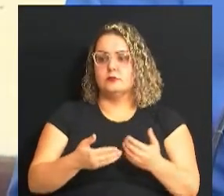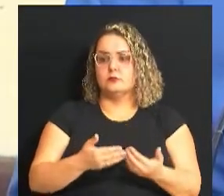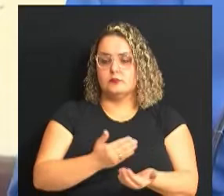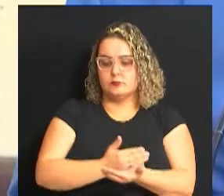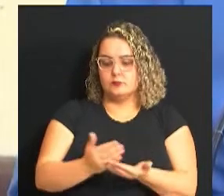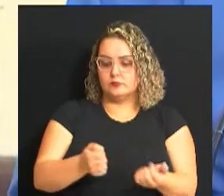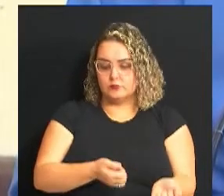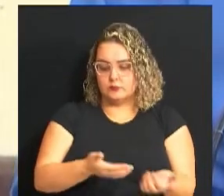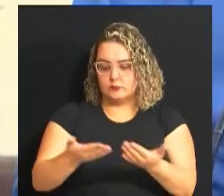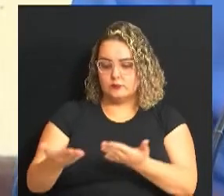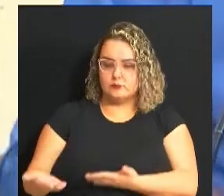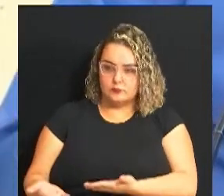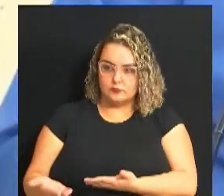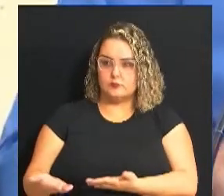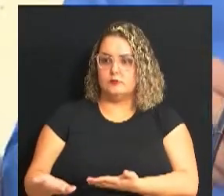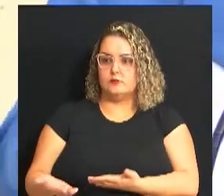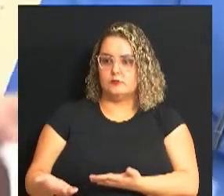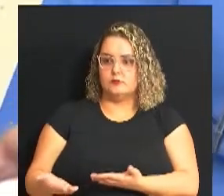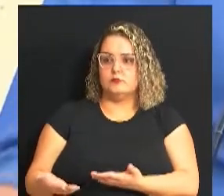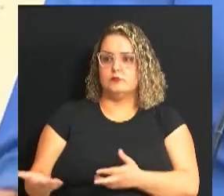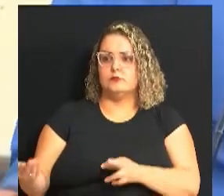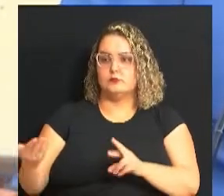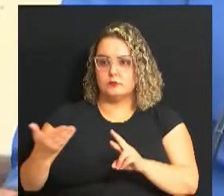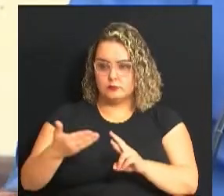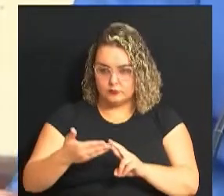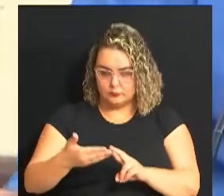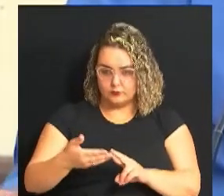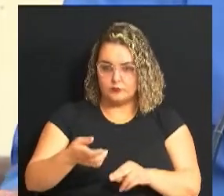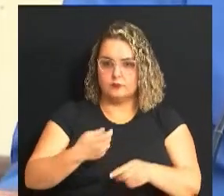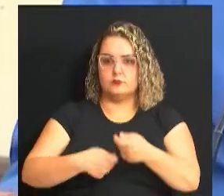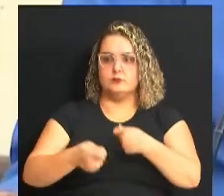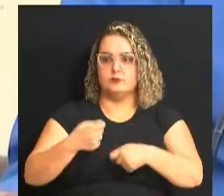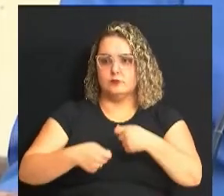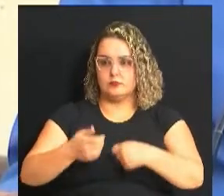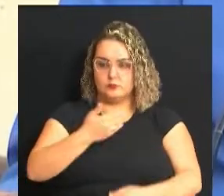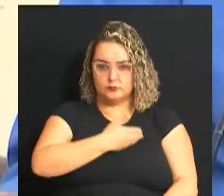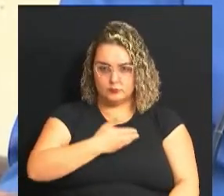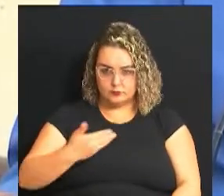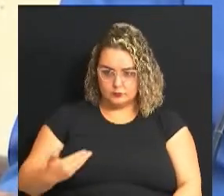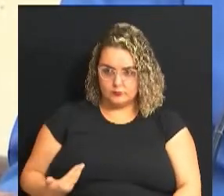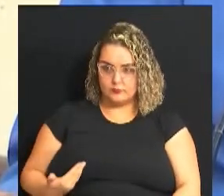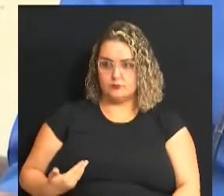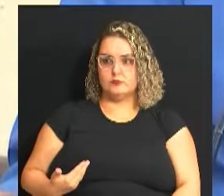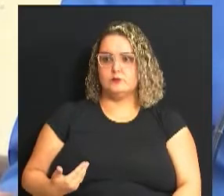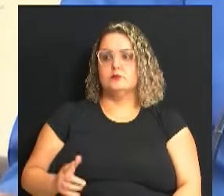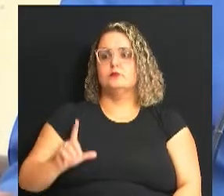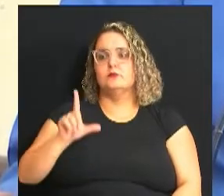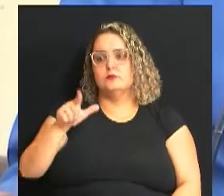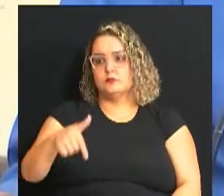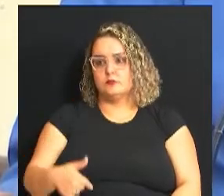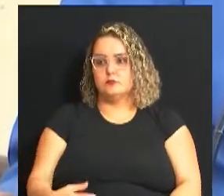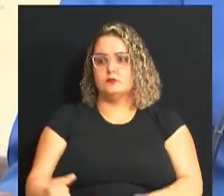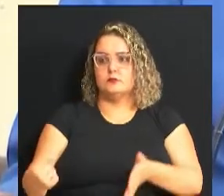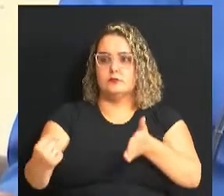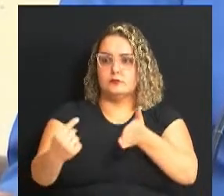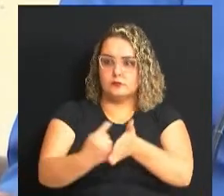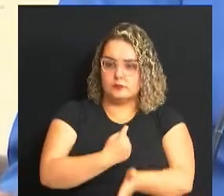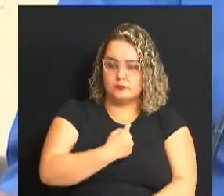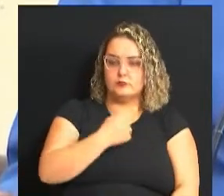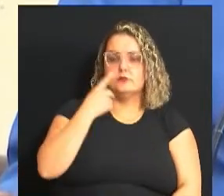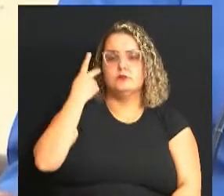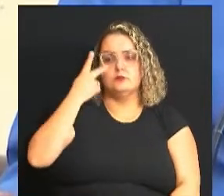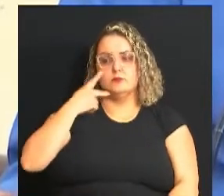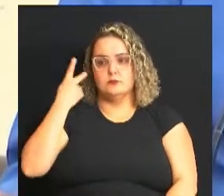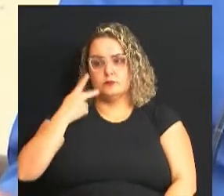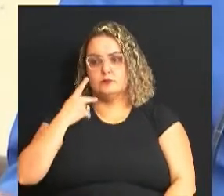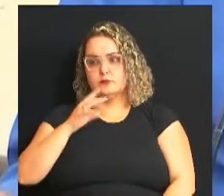para a exposição dos representantes da administração pública, e em seguida as perguntas aos vereadores, com